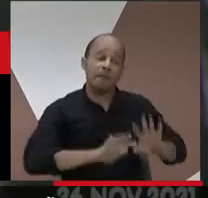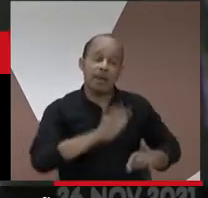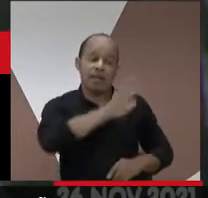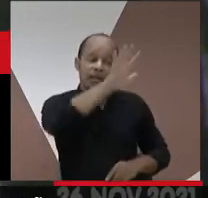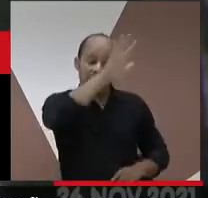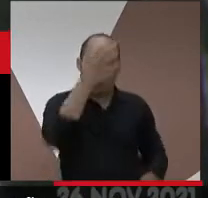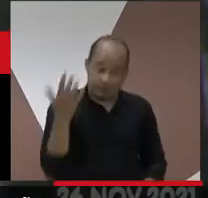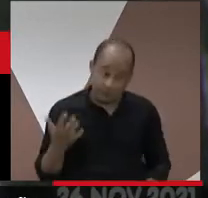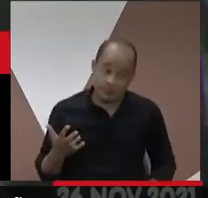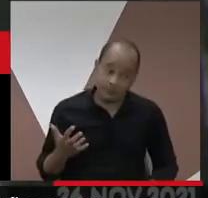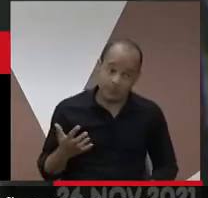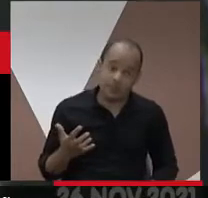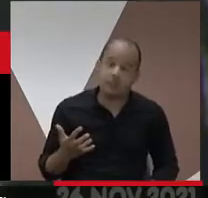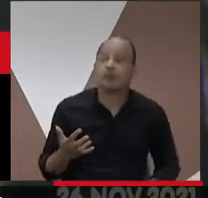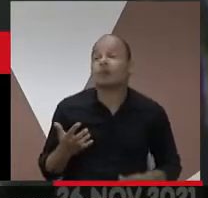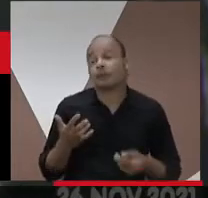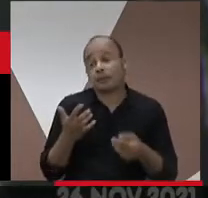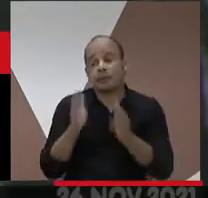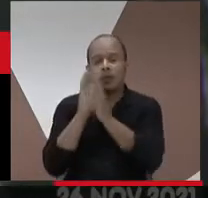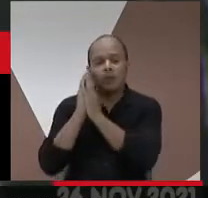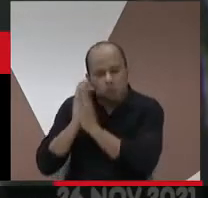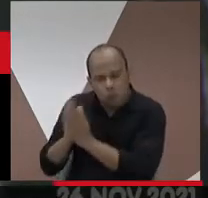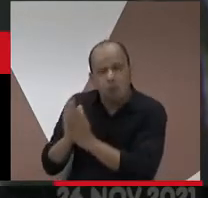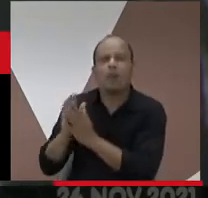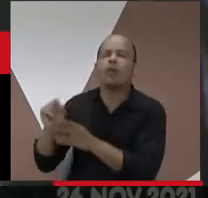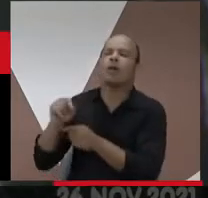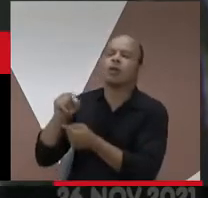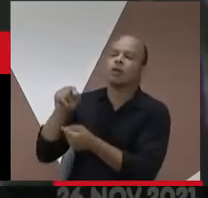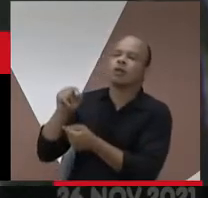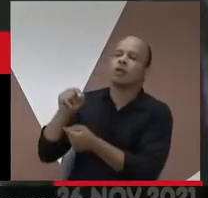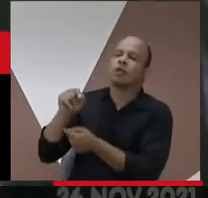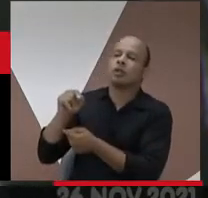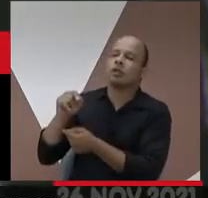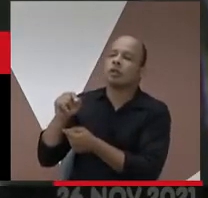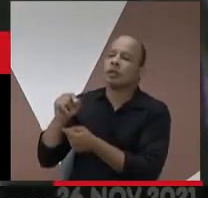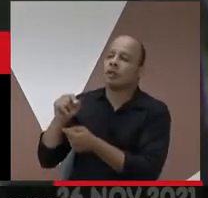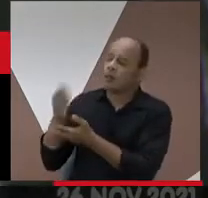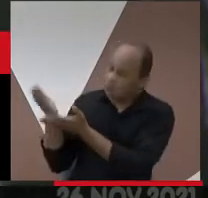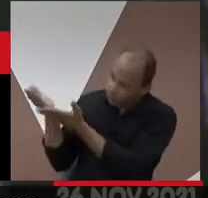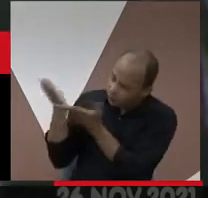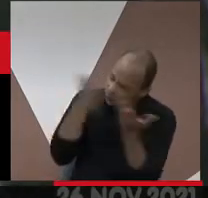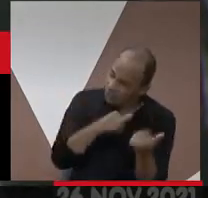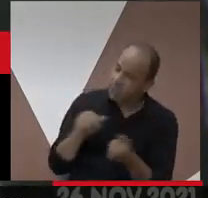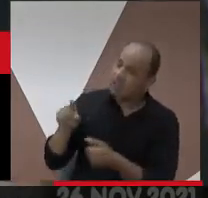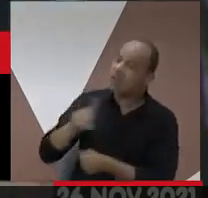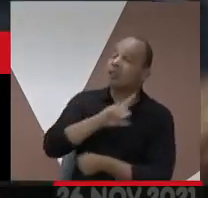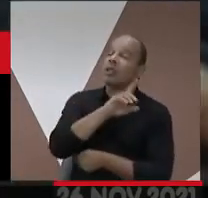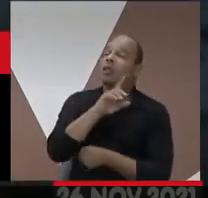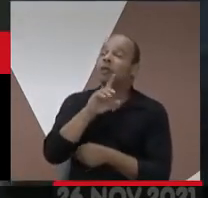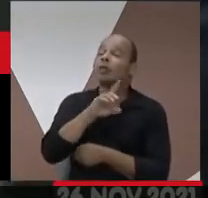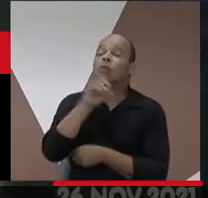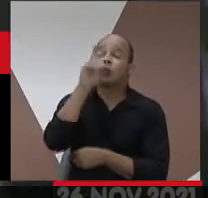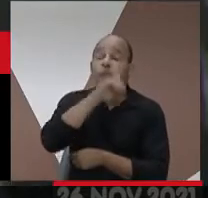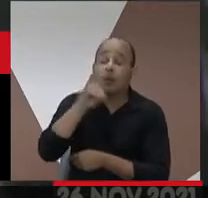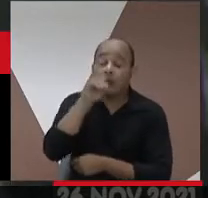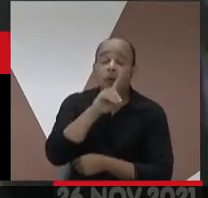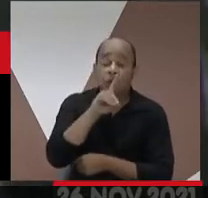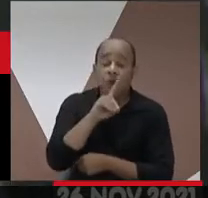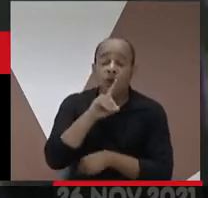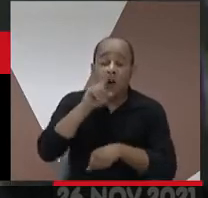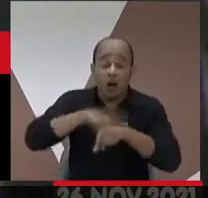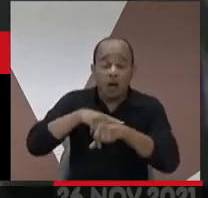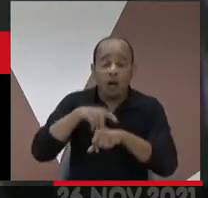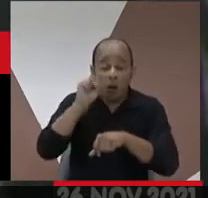pedido, e reforço também o convite para a Vargem das Flores no domingo, a partir das 8 horas. Até